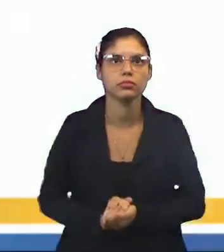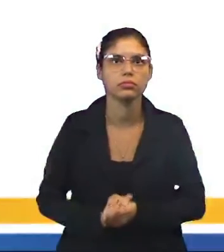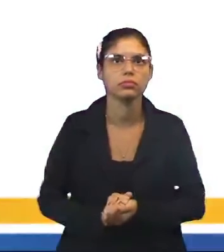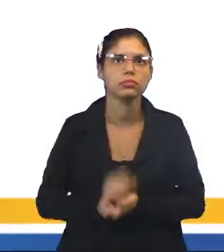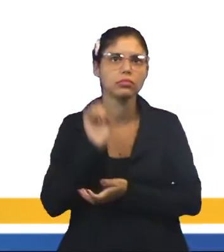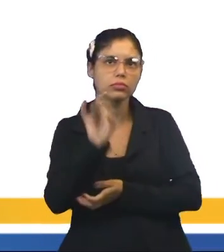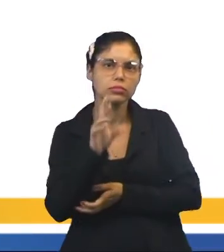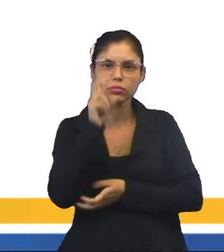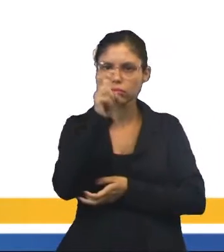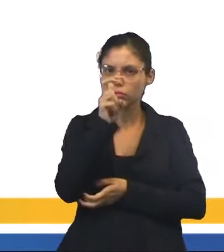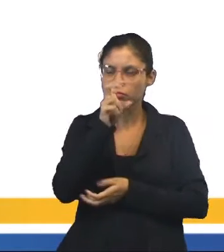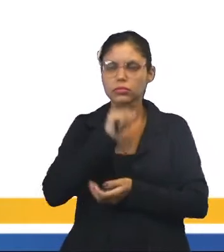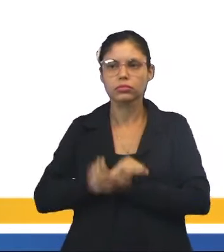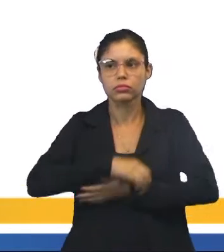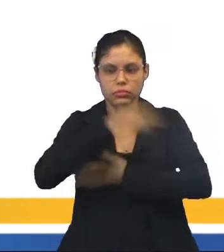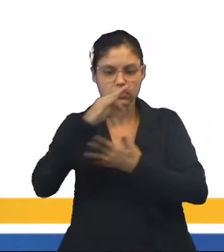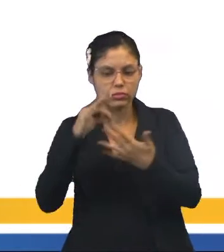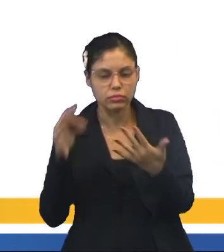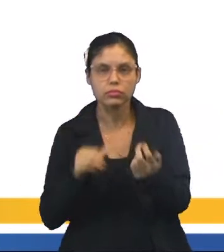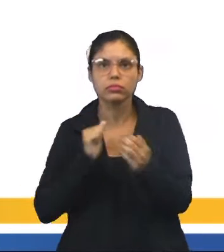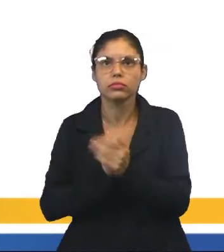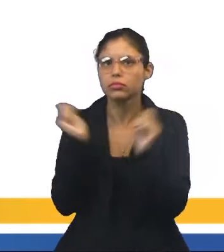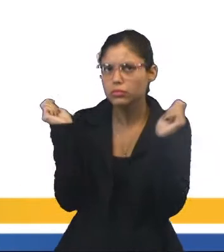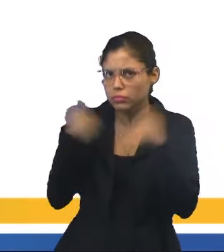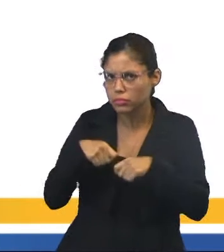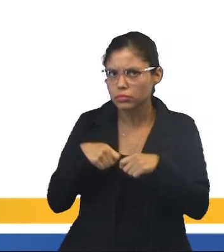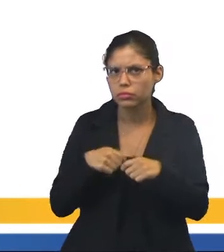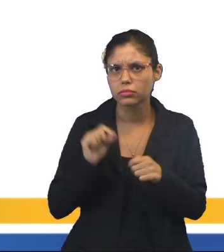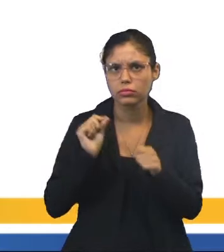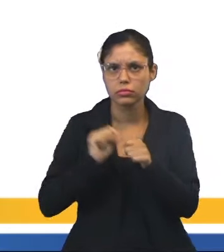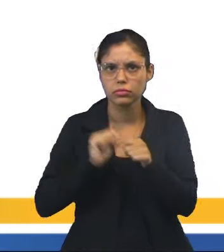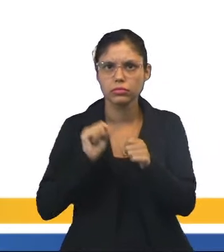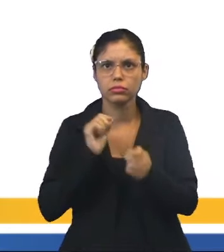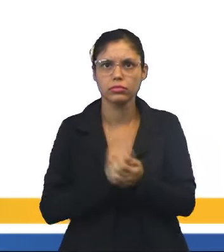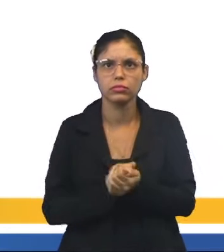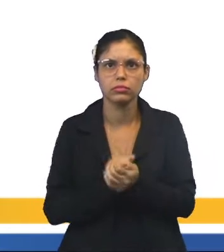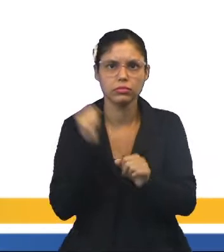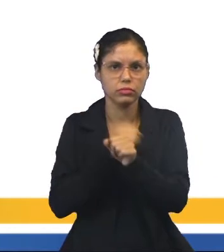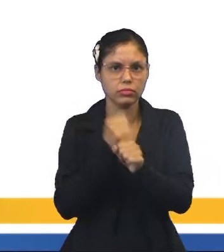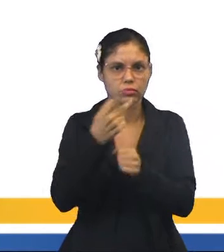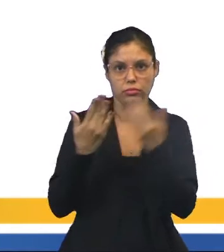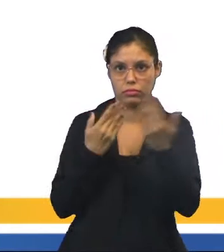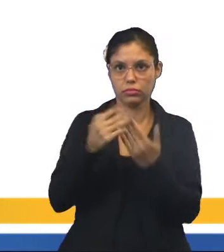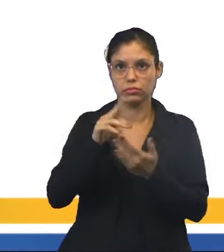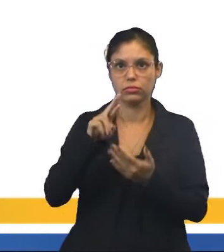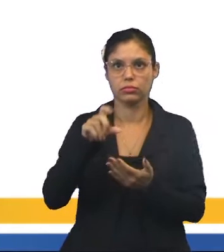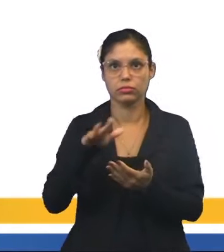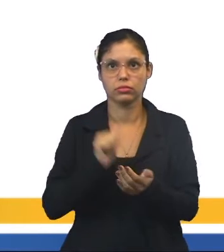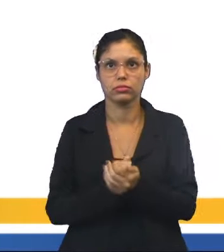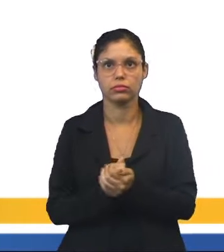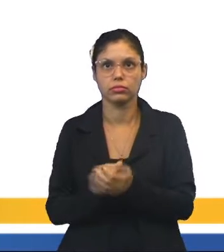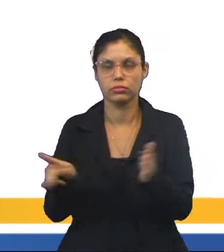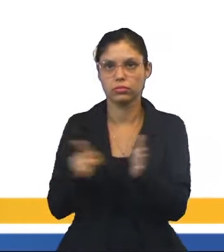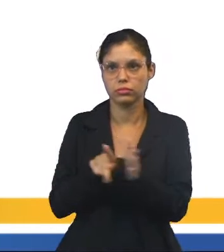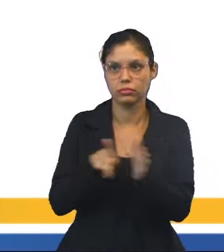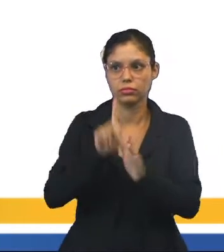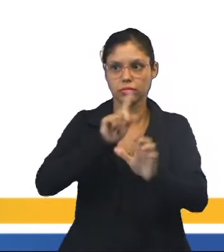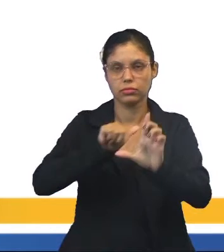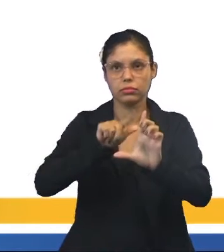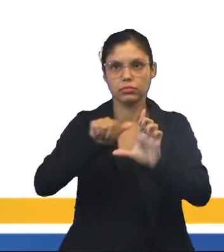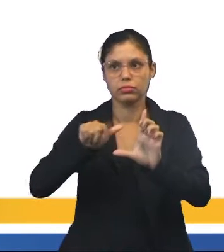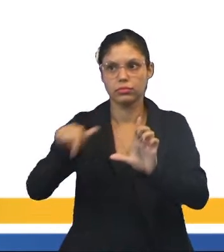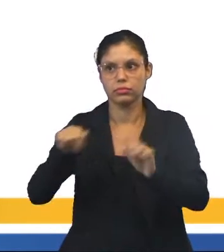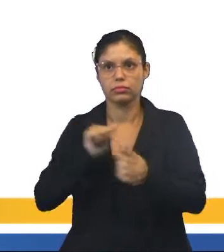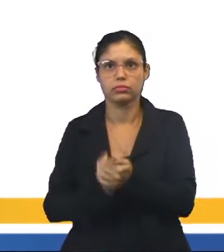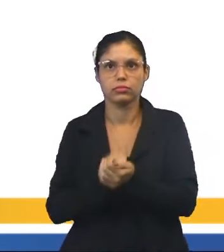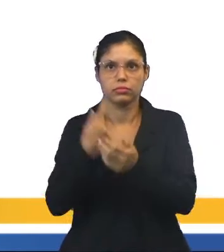Com apenas 5 passos e possível construir uma parábola, que é